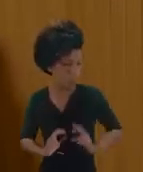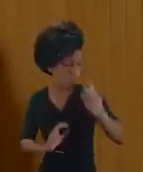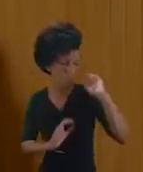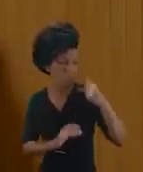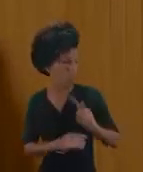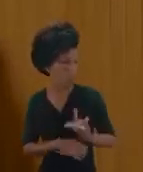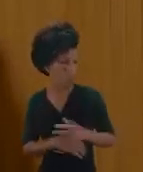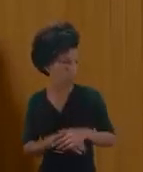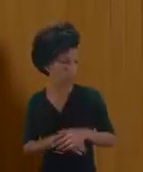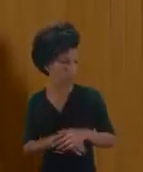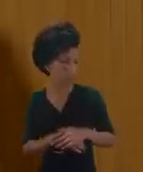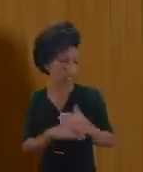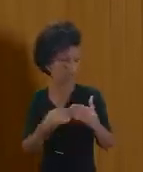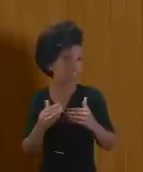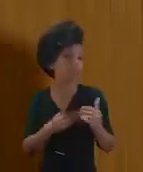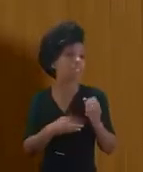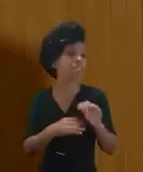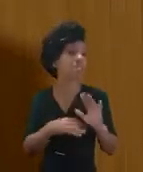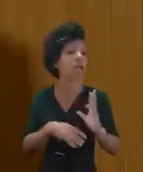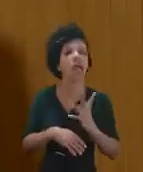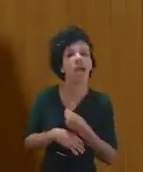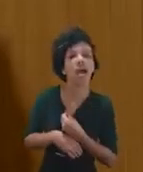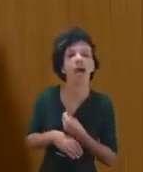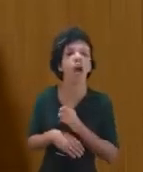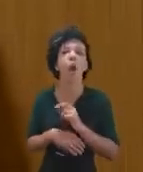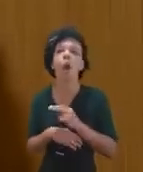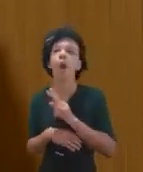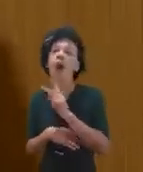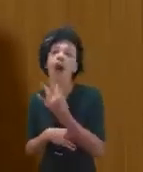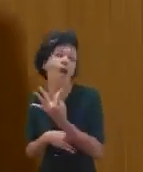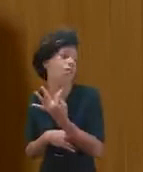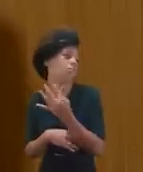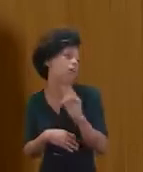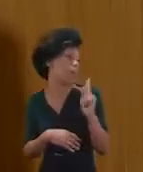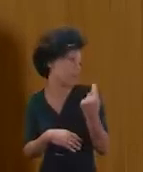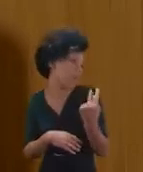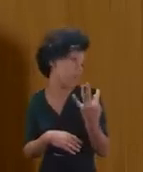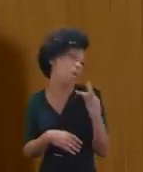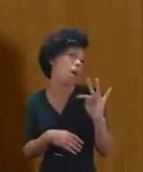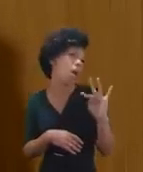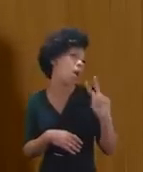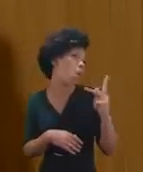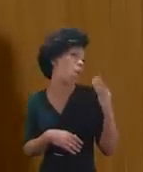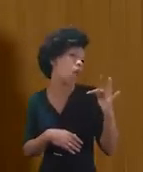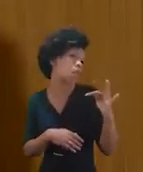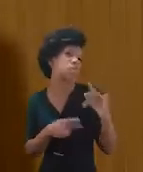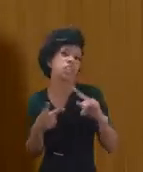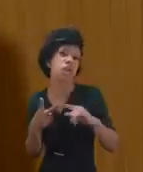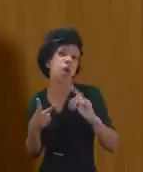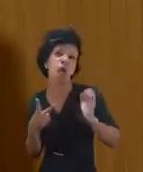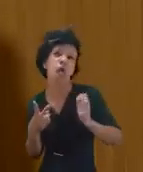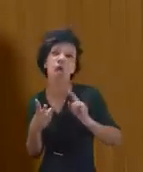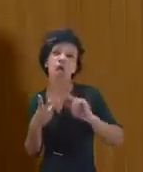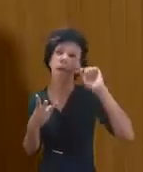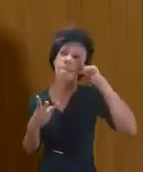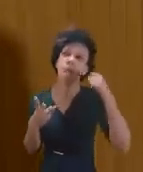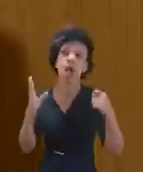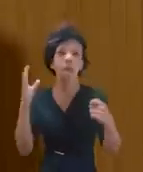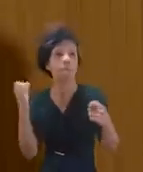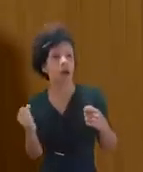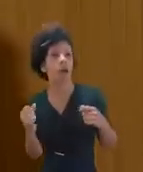ser humano Independente se é sempre falo isso não importa se negros e brancos e hetero sei